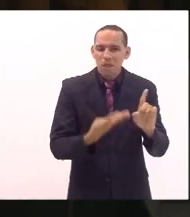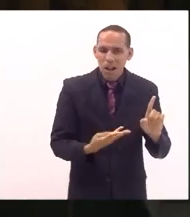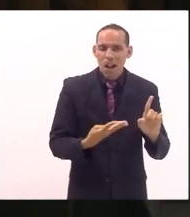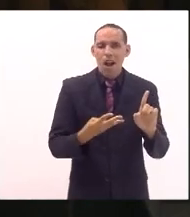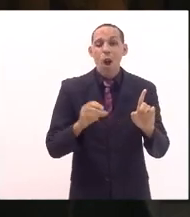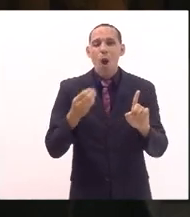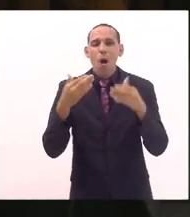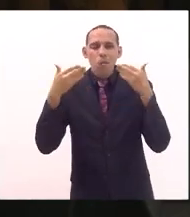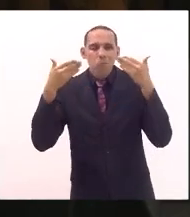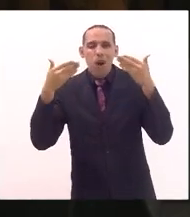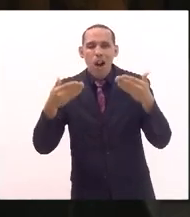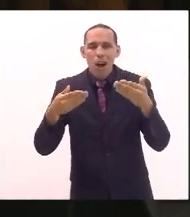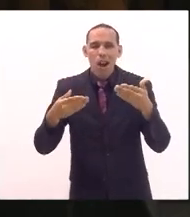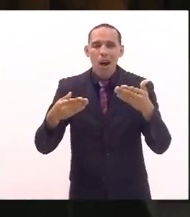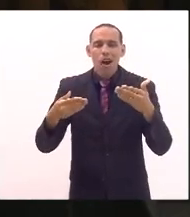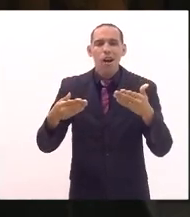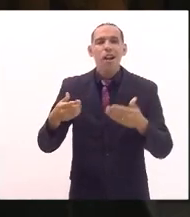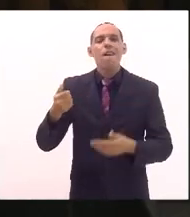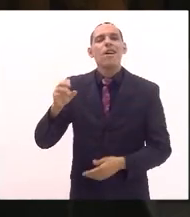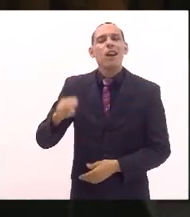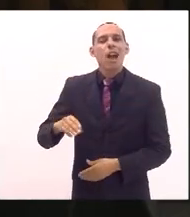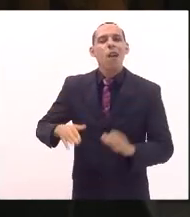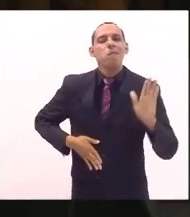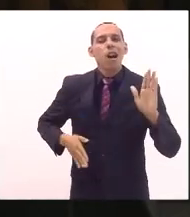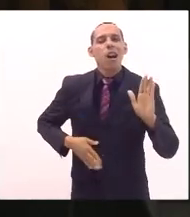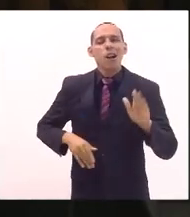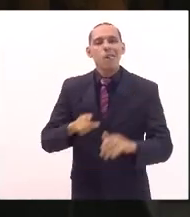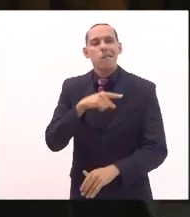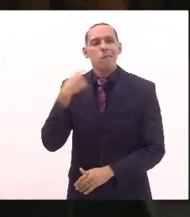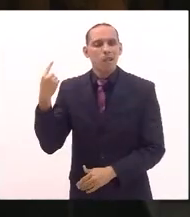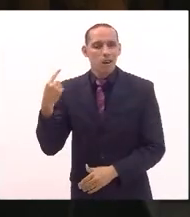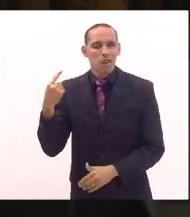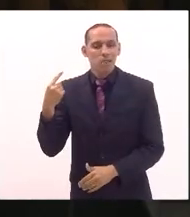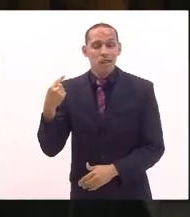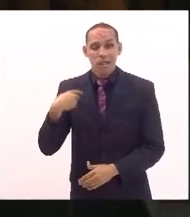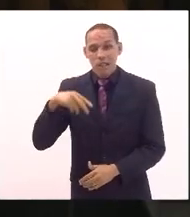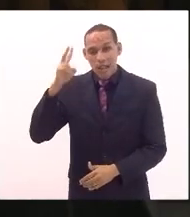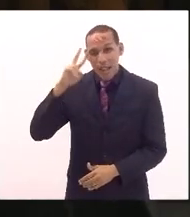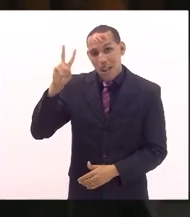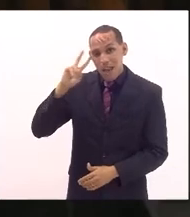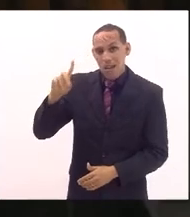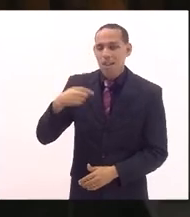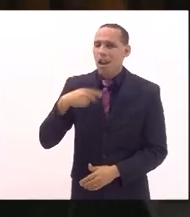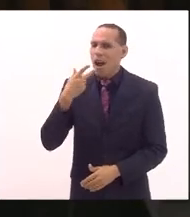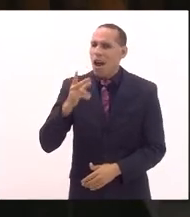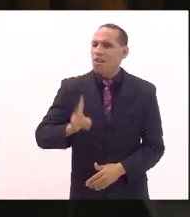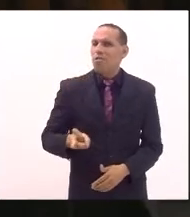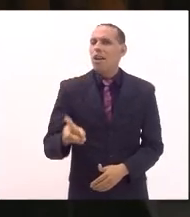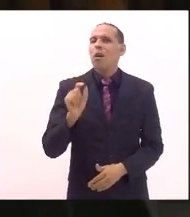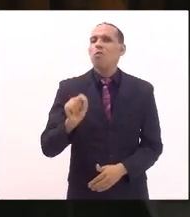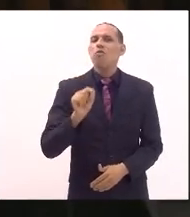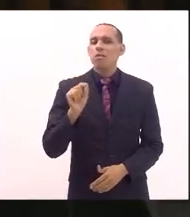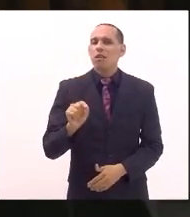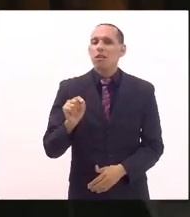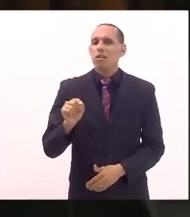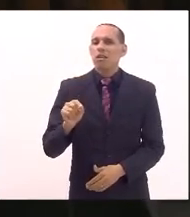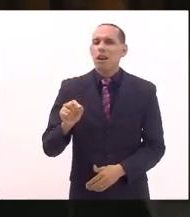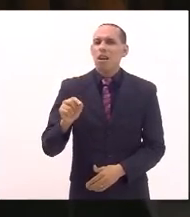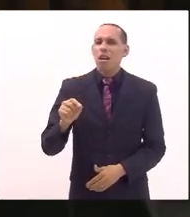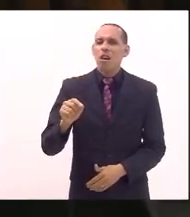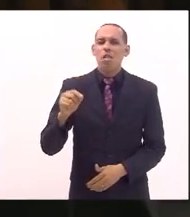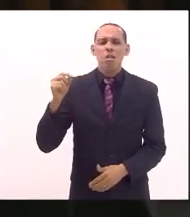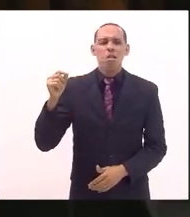manifestação para vagabundo morto Lembrando que o que eu sempre falo aquele Episódio muito